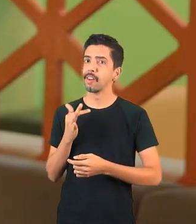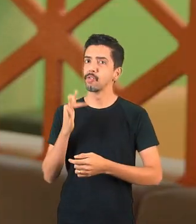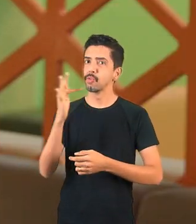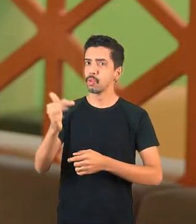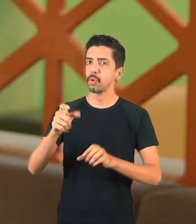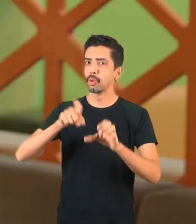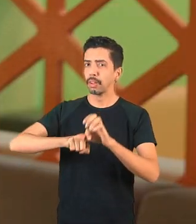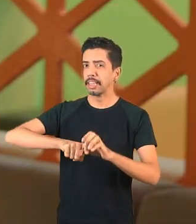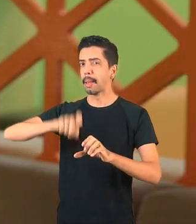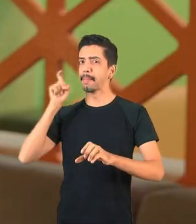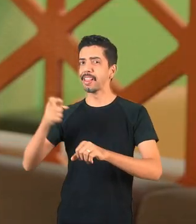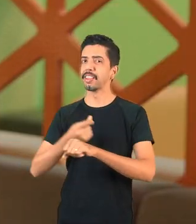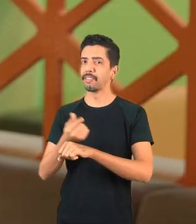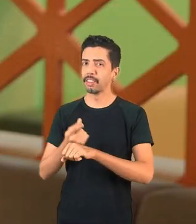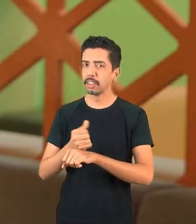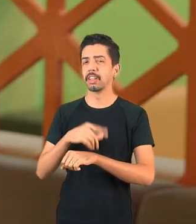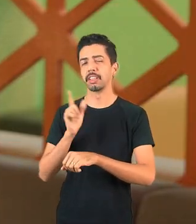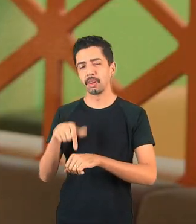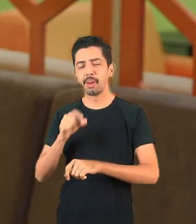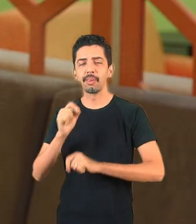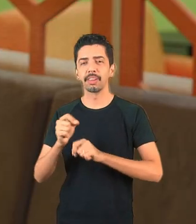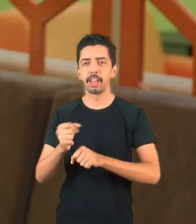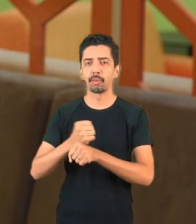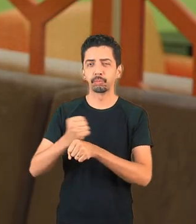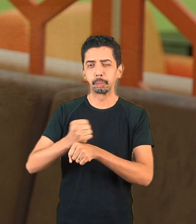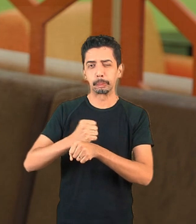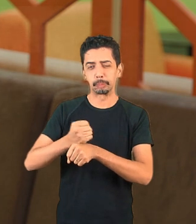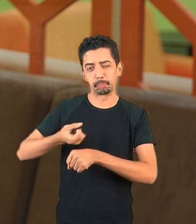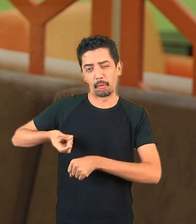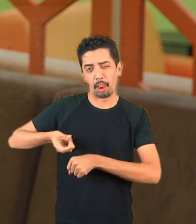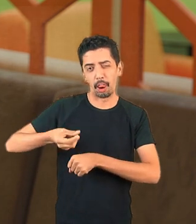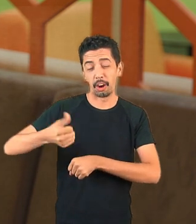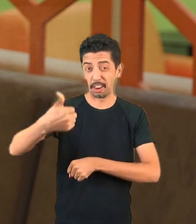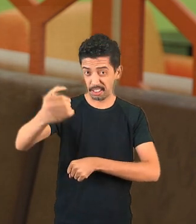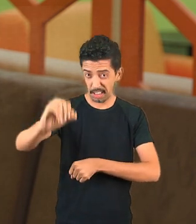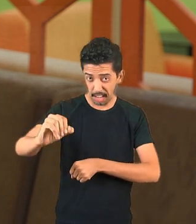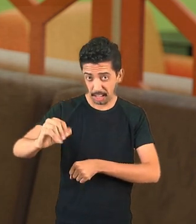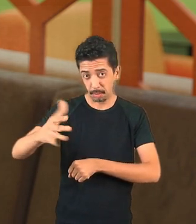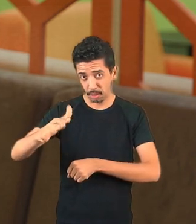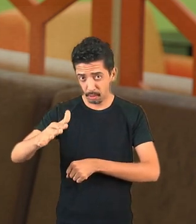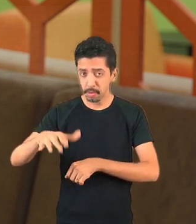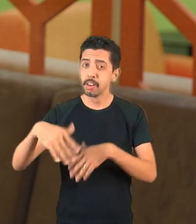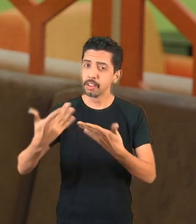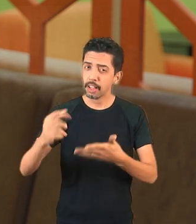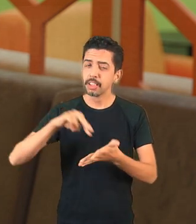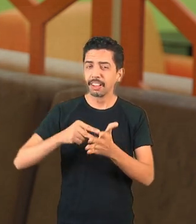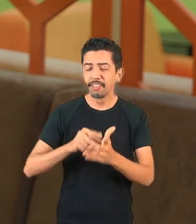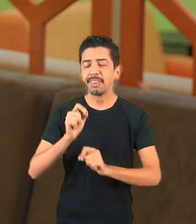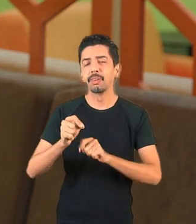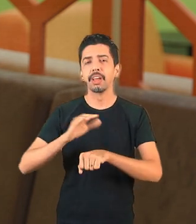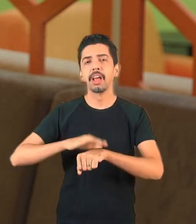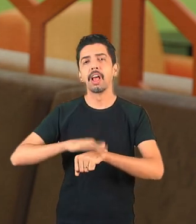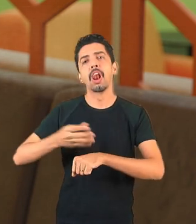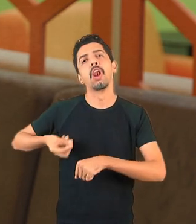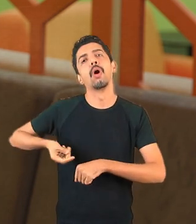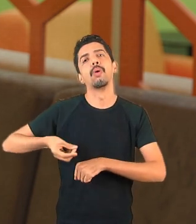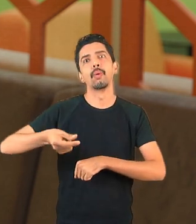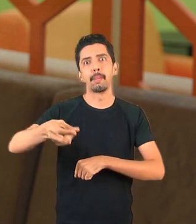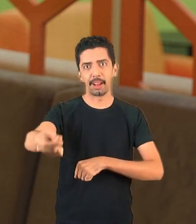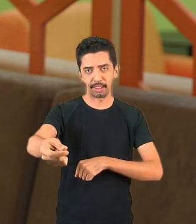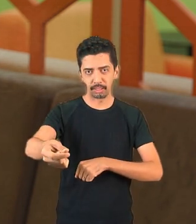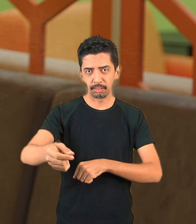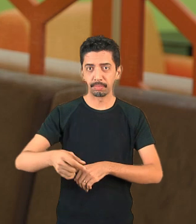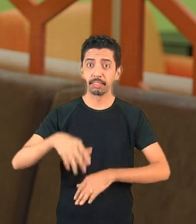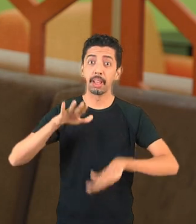falando de longo prazo, acima de 10 anos. Veja que tudo dependerá do tempo. Olha a importância do